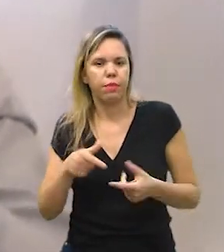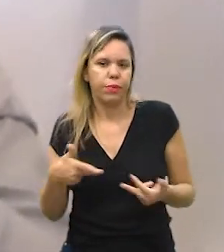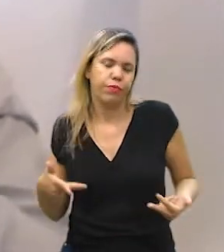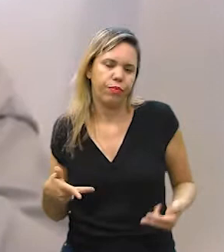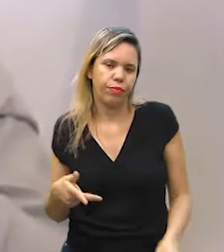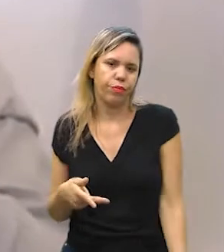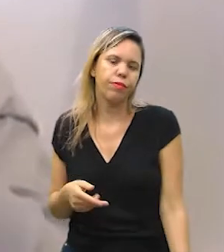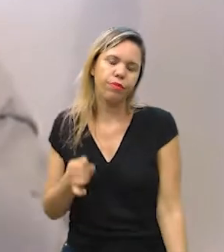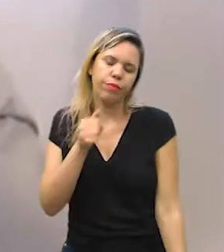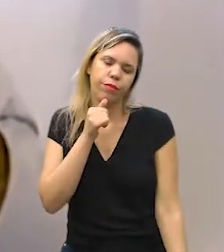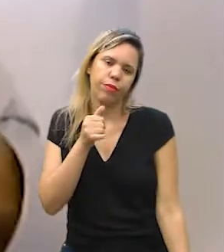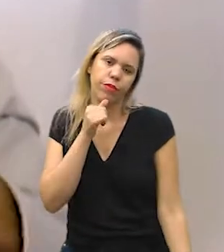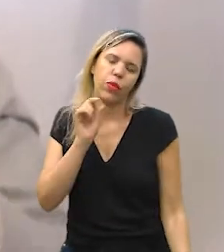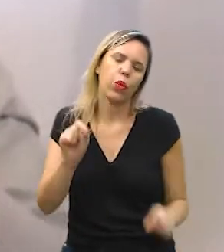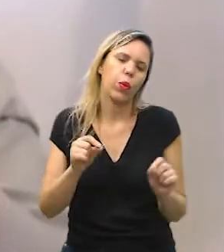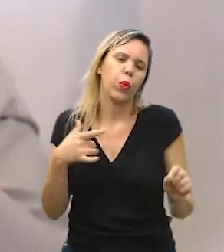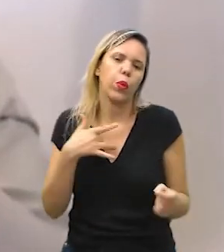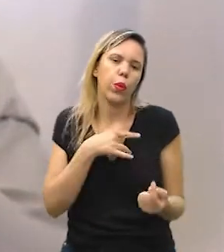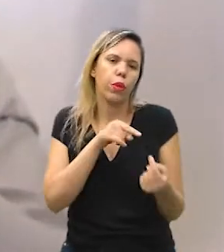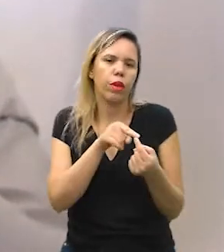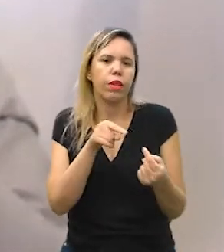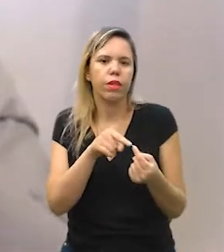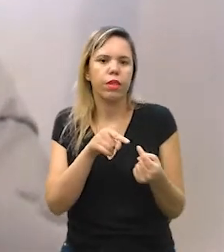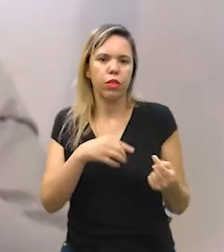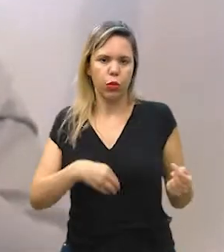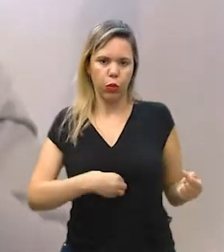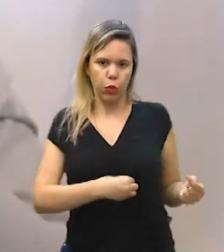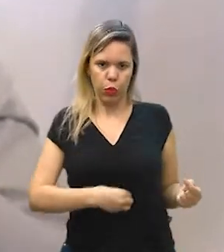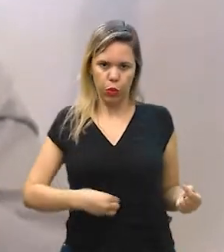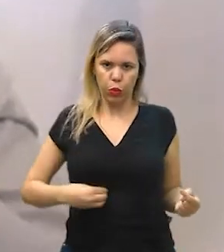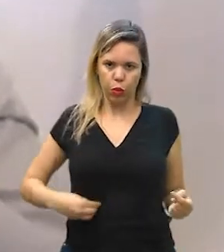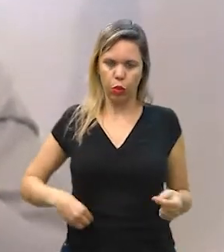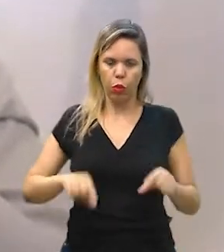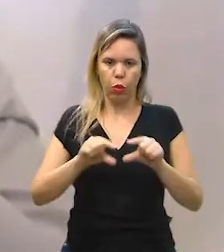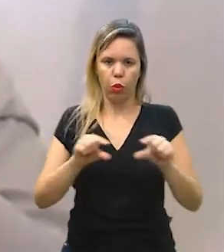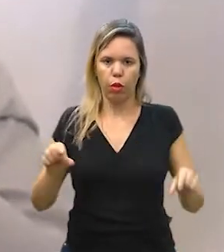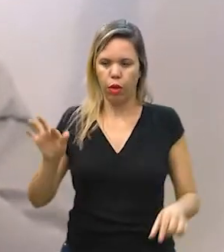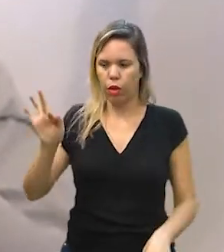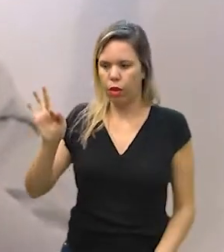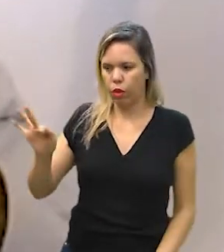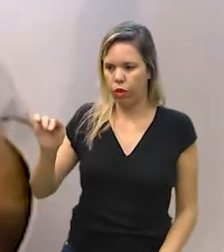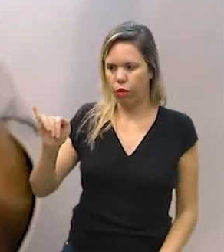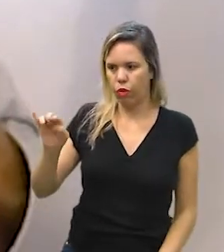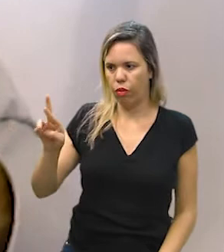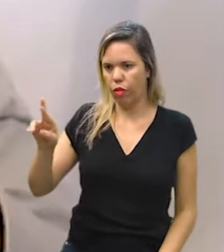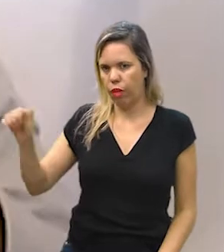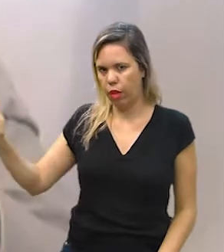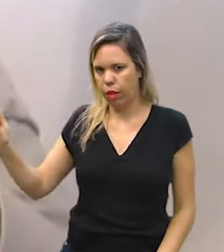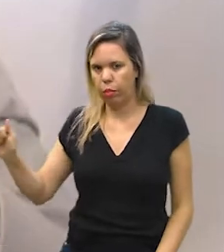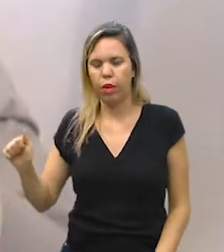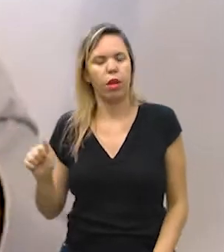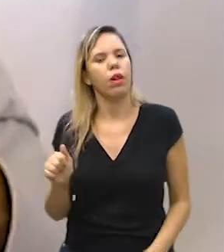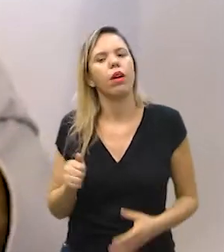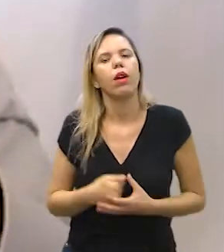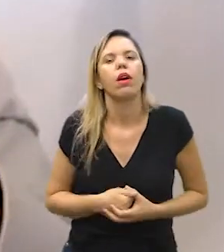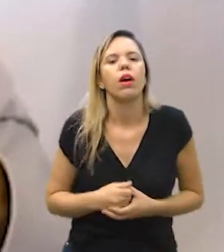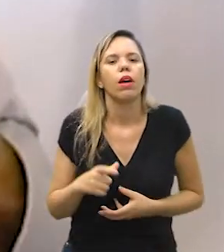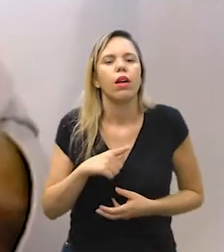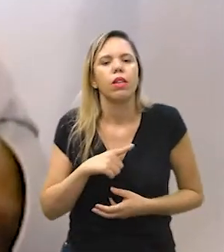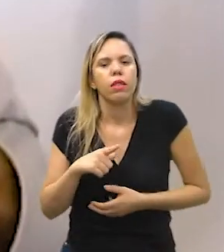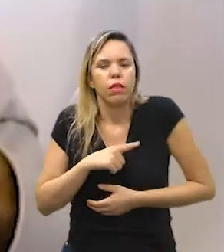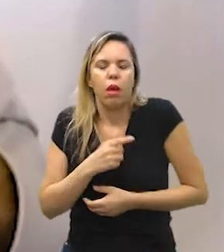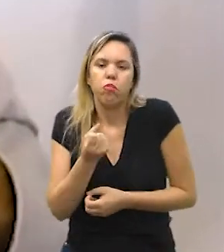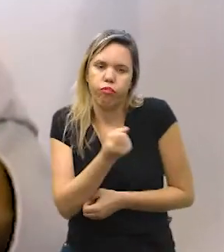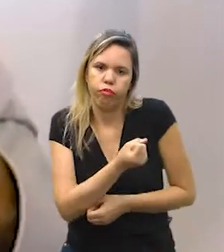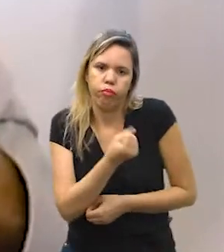preferências. Então, o que é saudável para o intestino? Saudável para o intestino é fibra. Tá? Na realidade, as fibras, elas contêm uma